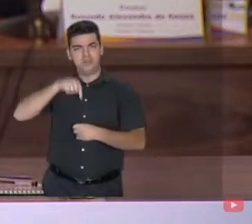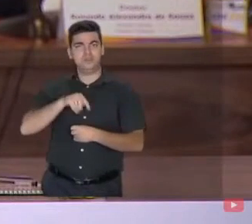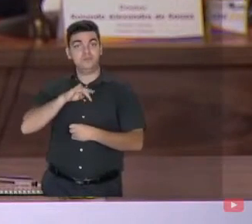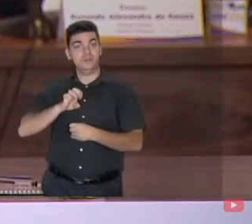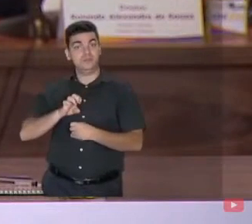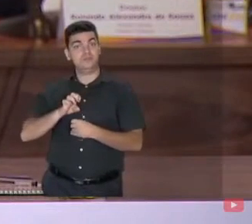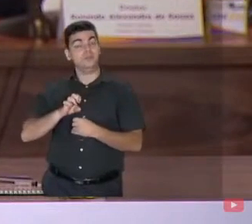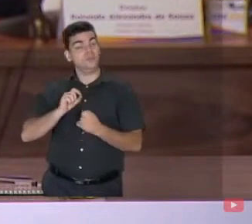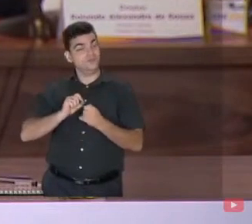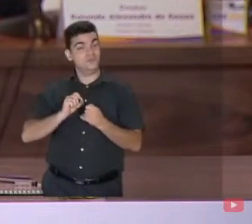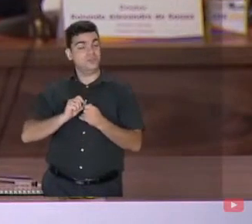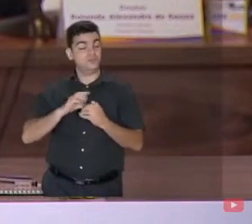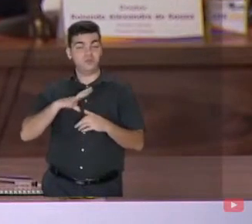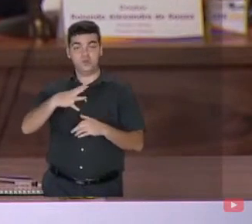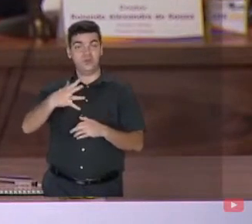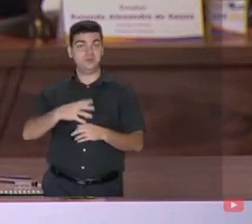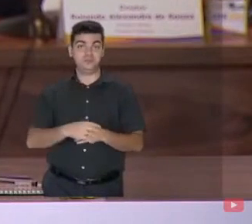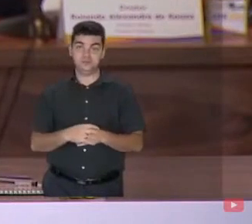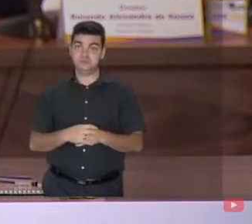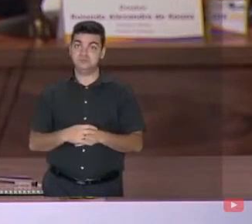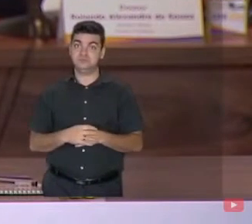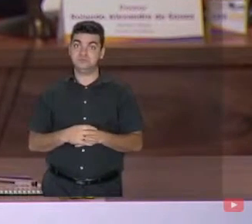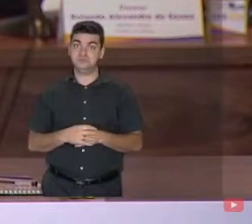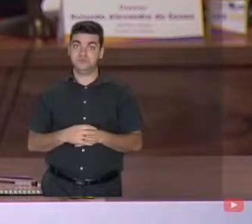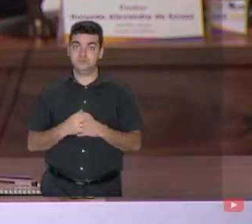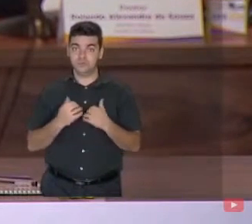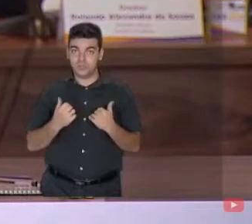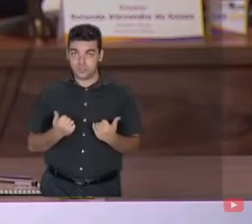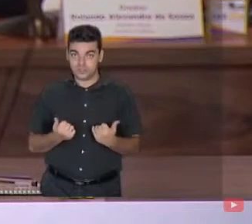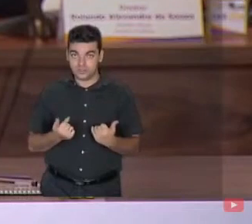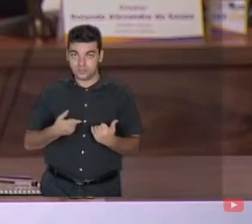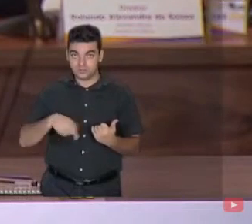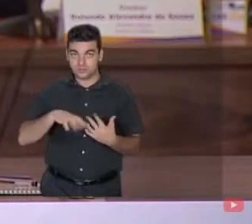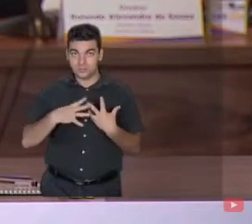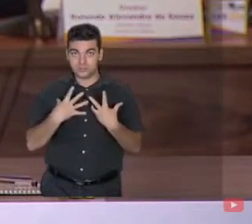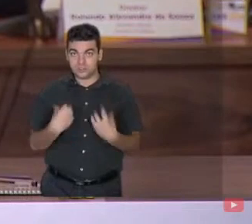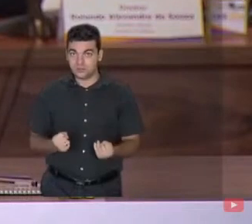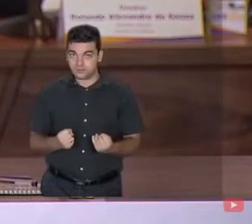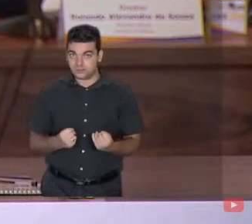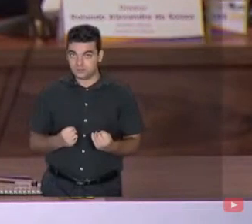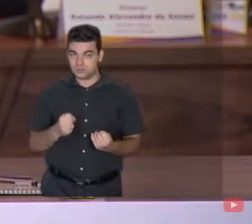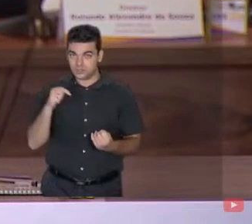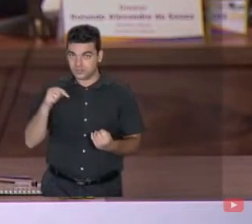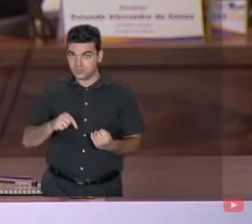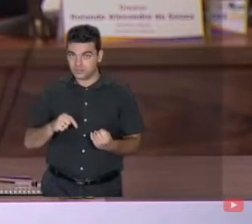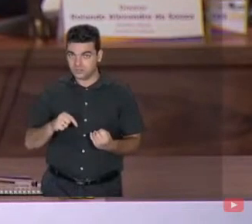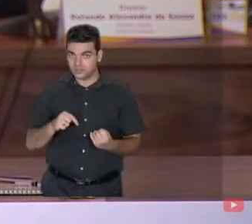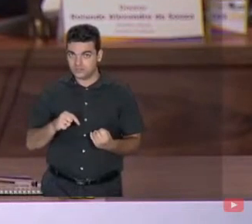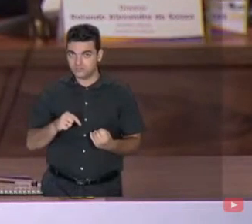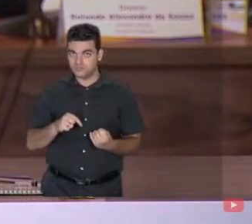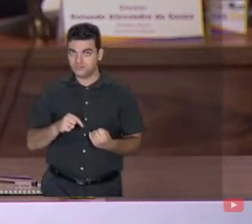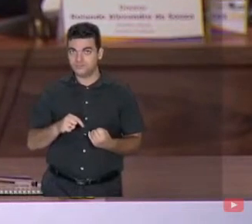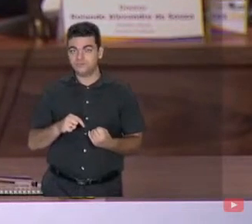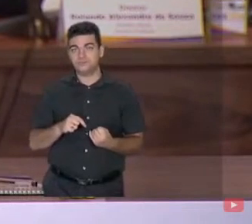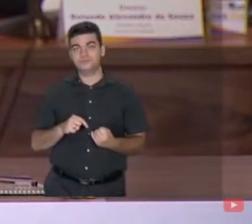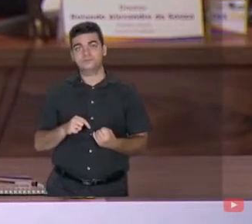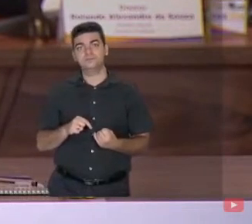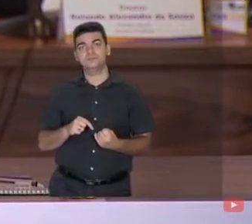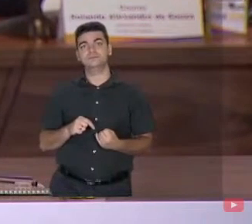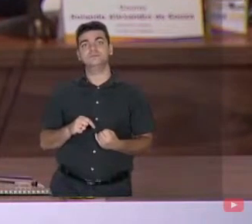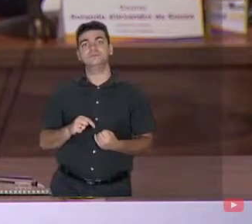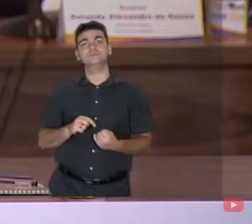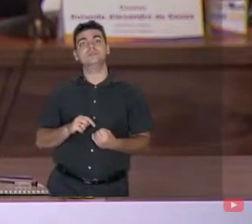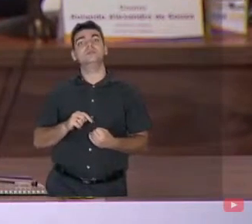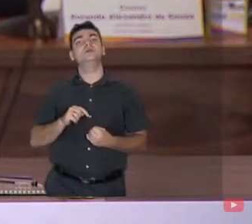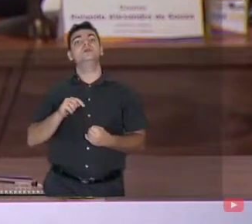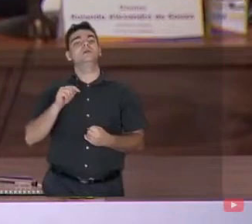os afazeres necessários para cumprir com esse ônus. E é claro que